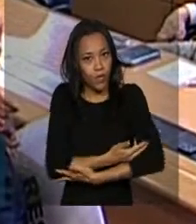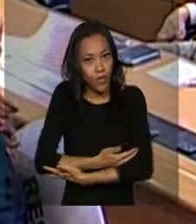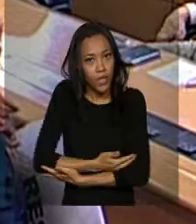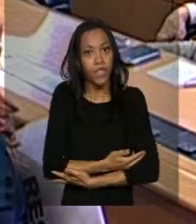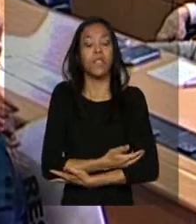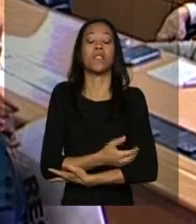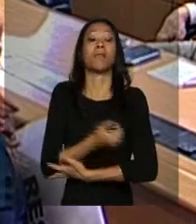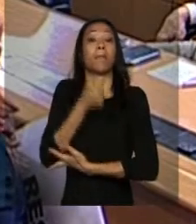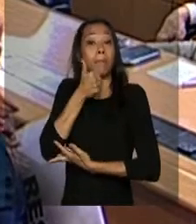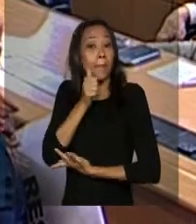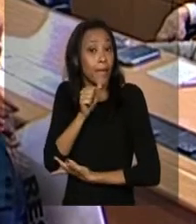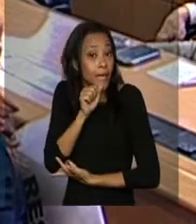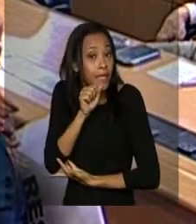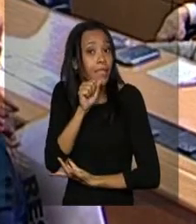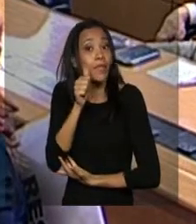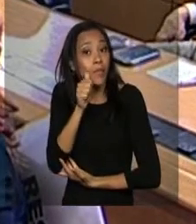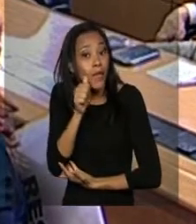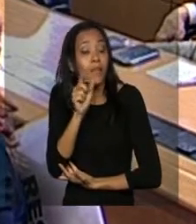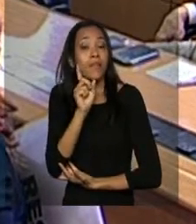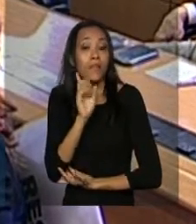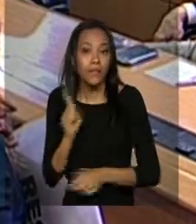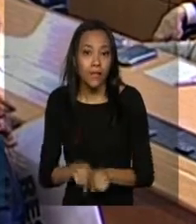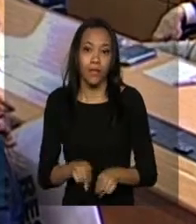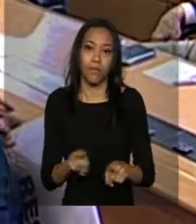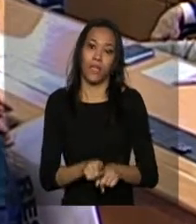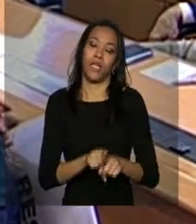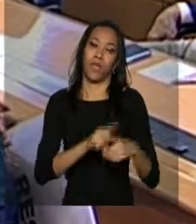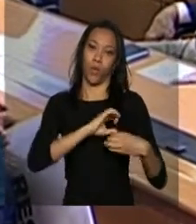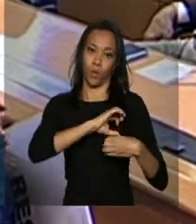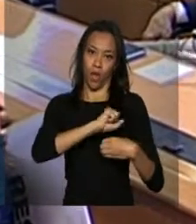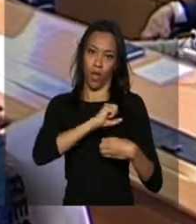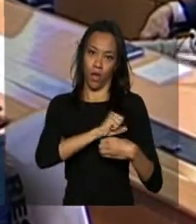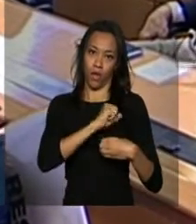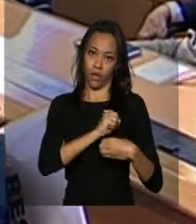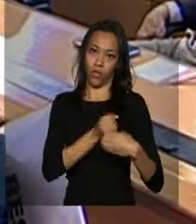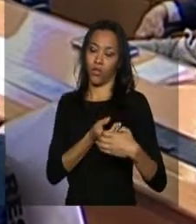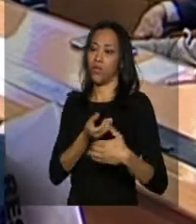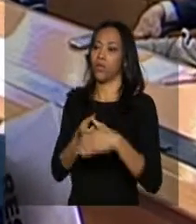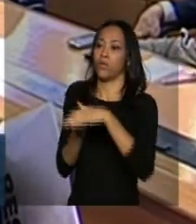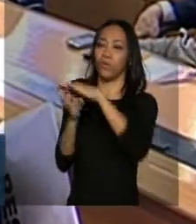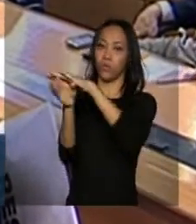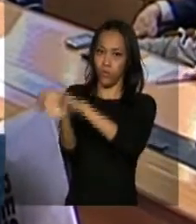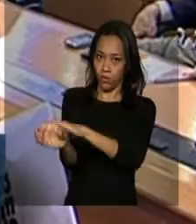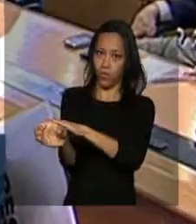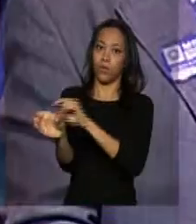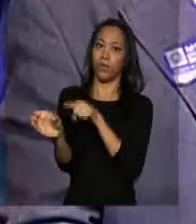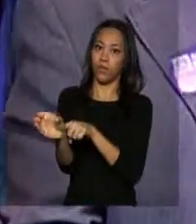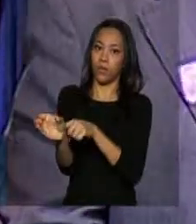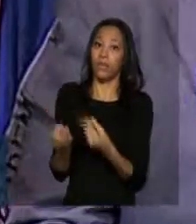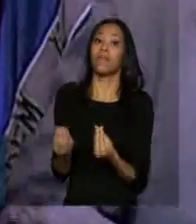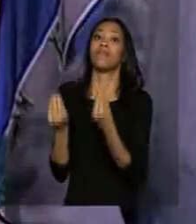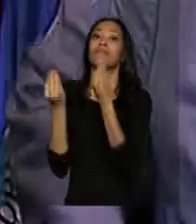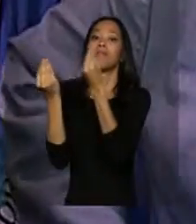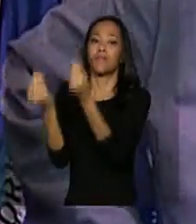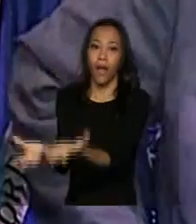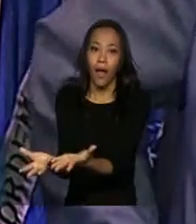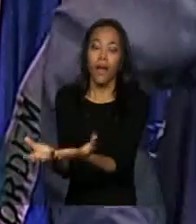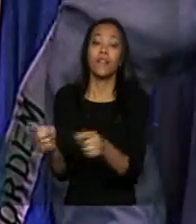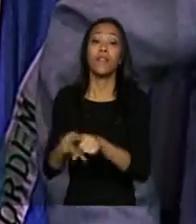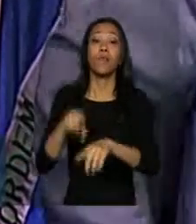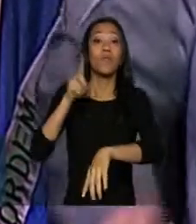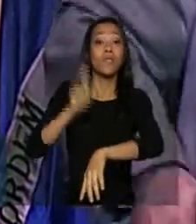que amamentam e doam, não o seu leite, também o seu leite, mas parte do seu